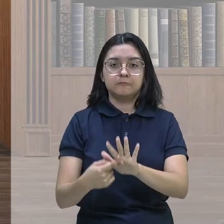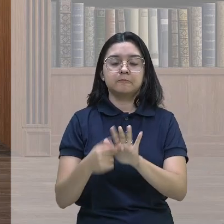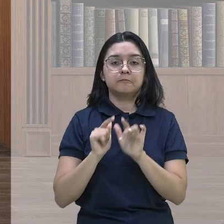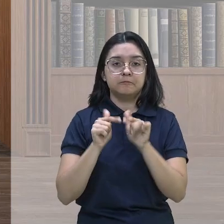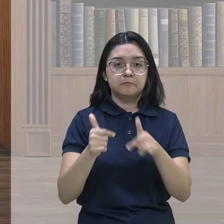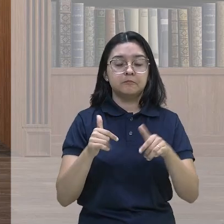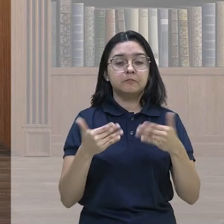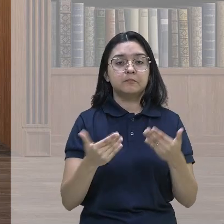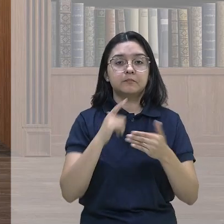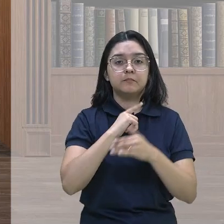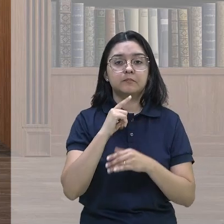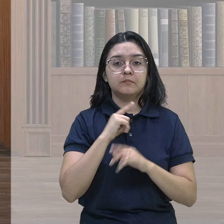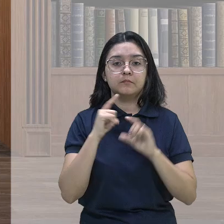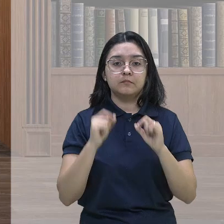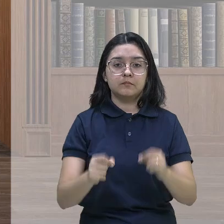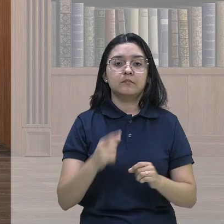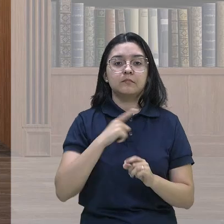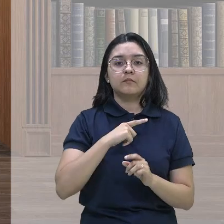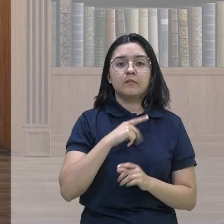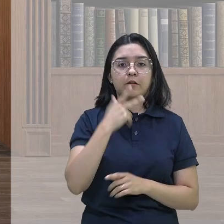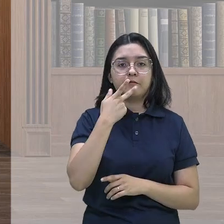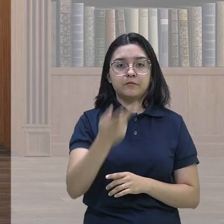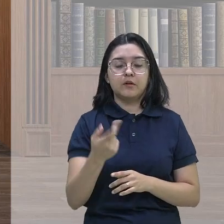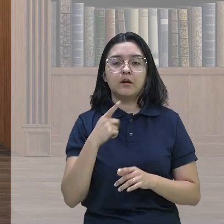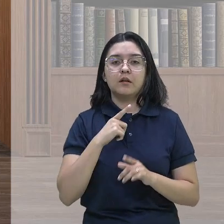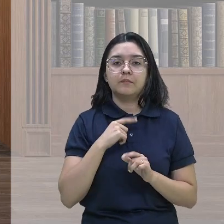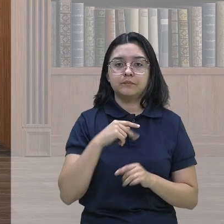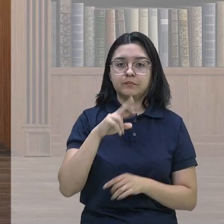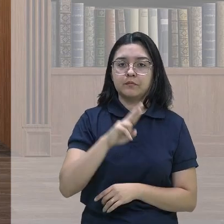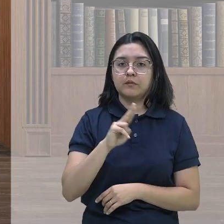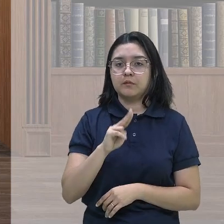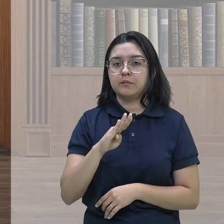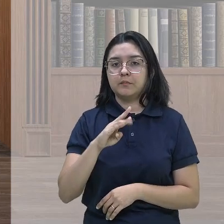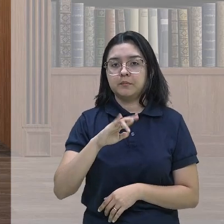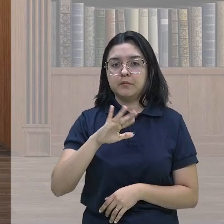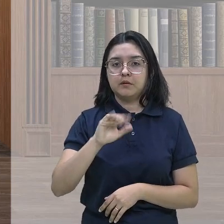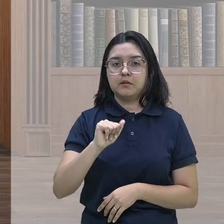Então, ele tem ali as falas, as rubricas que vão